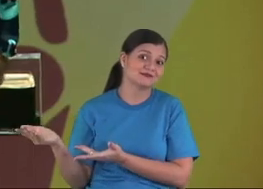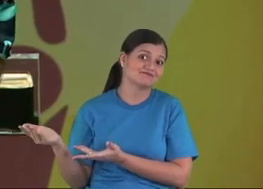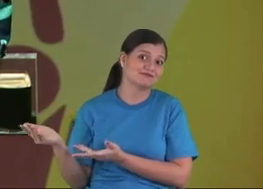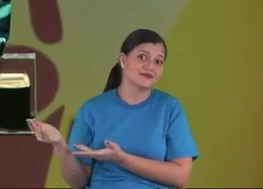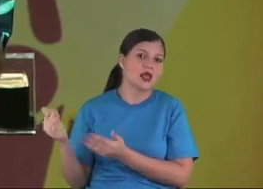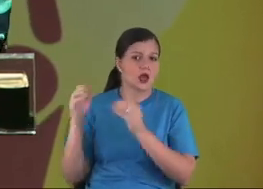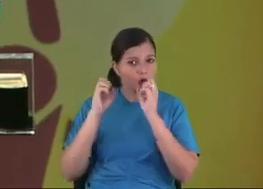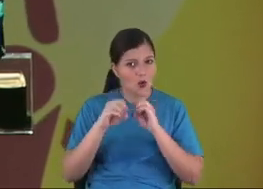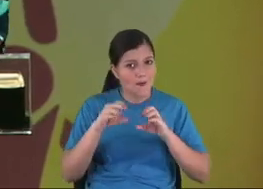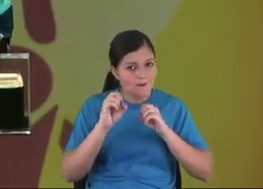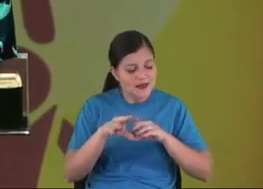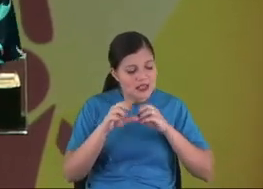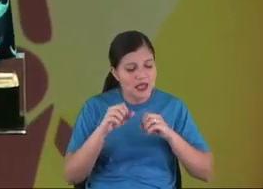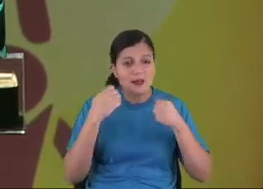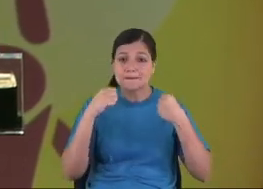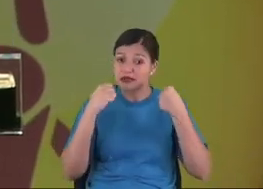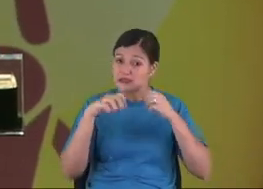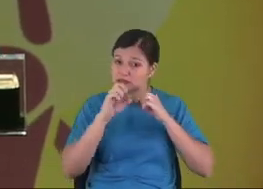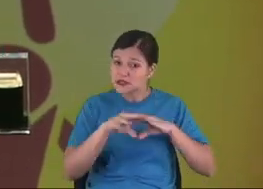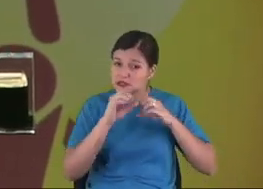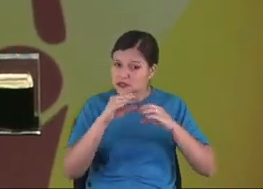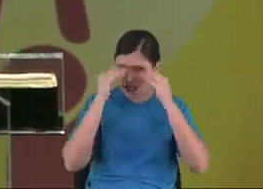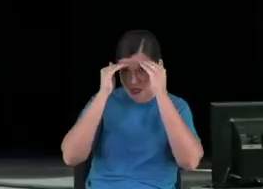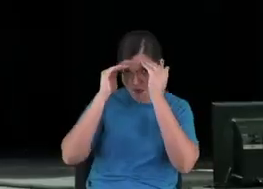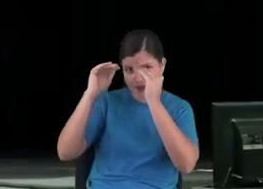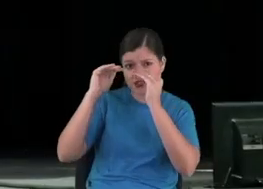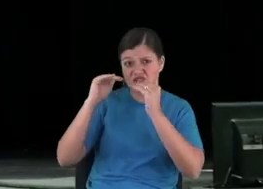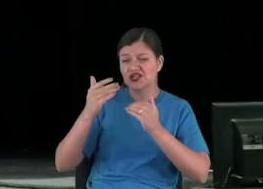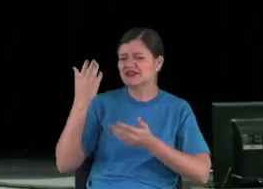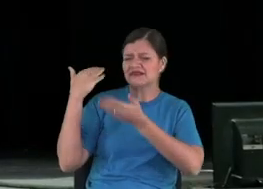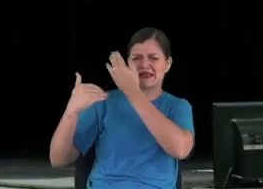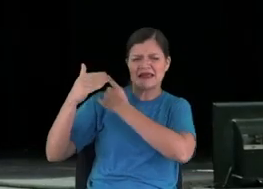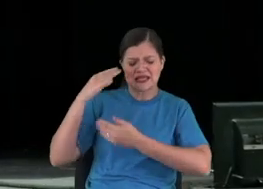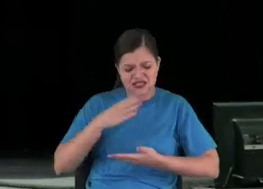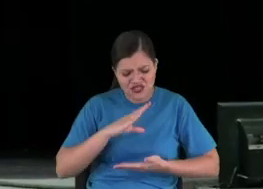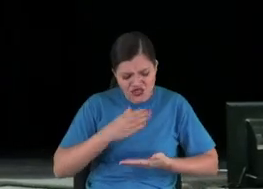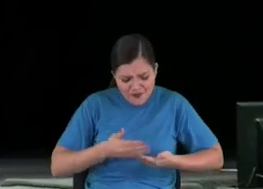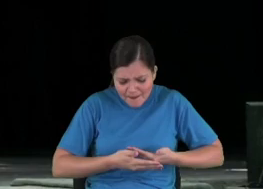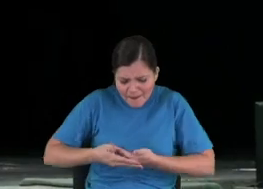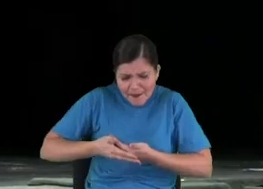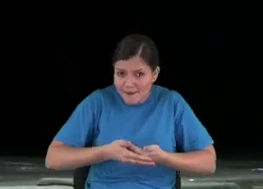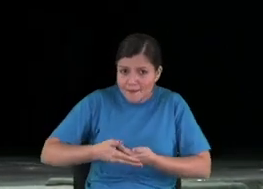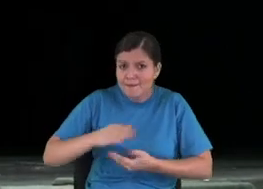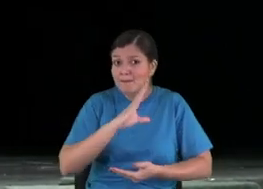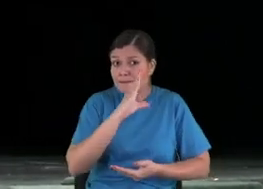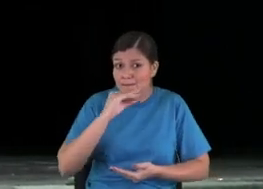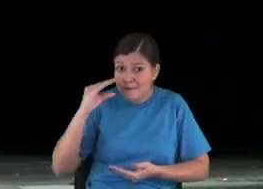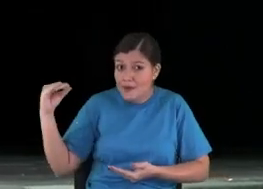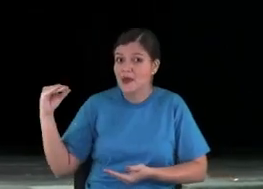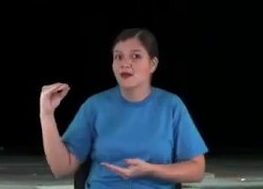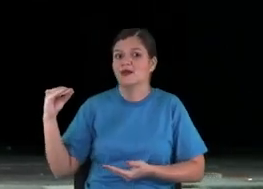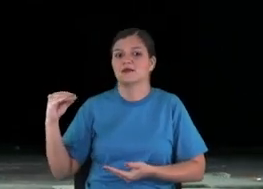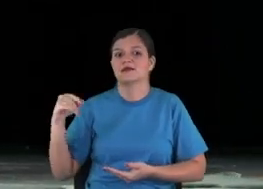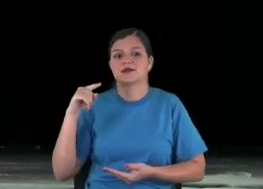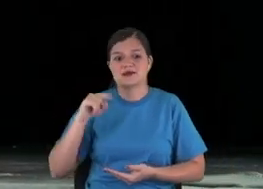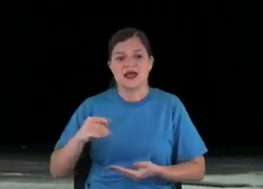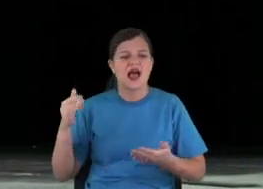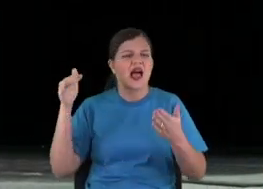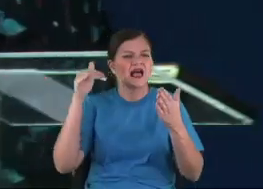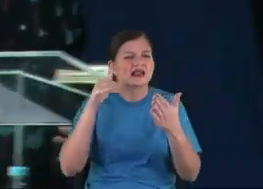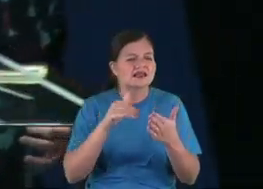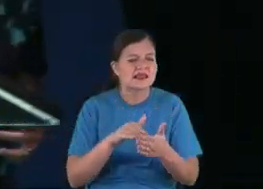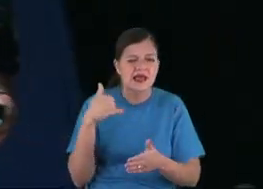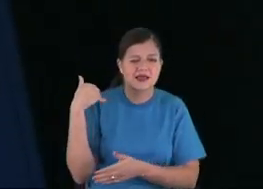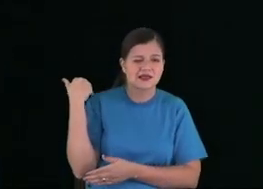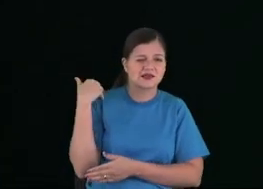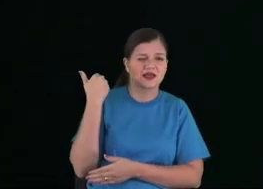Obediência tem que ser ensinada desde o primeiro momento, desde bem, bem pequeno. Essa é a hora, até 4 anos é onde